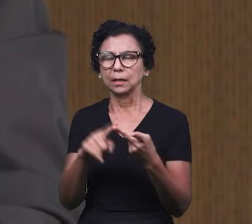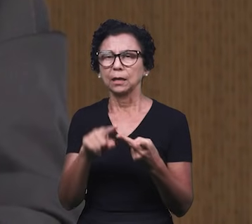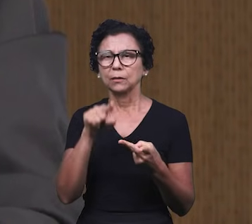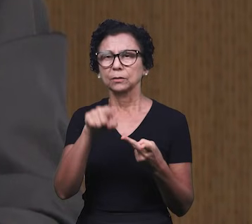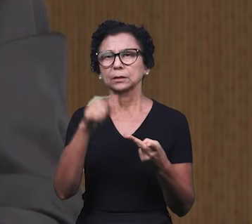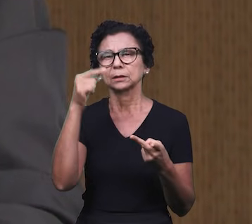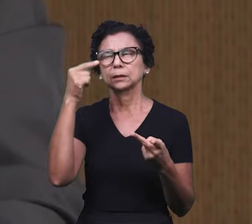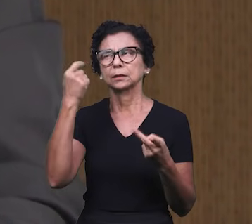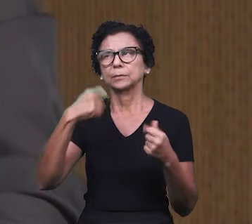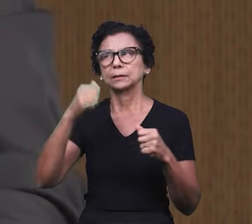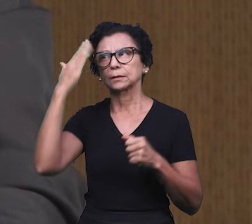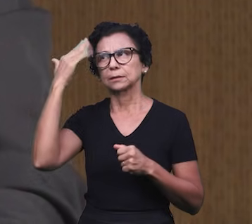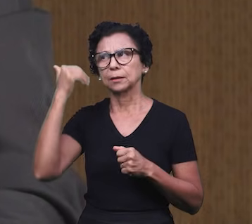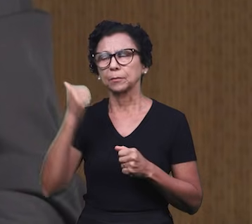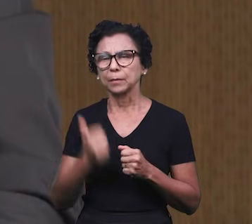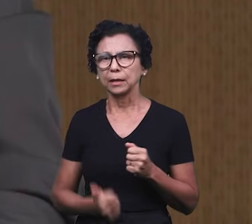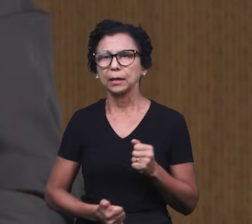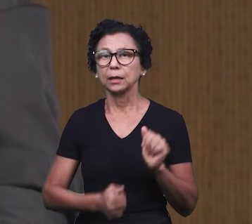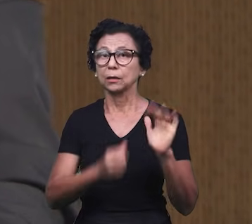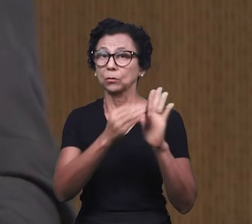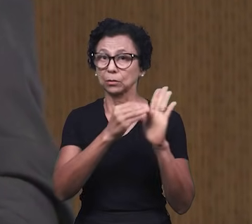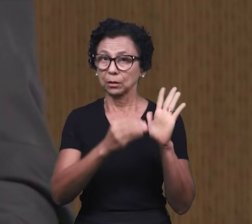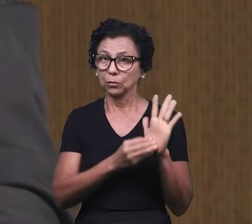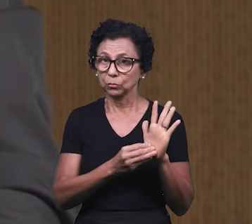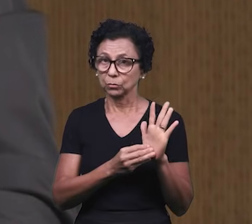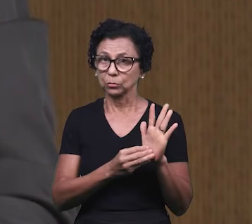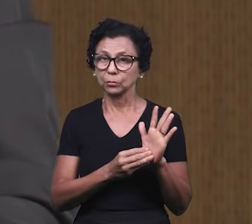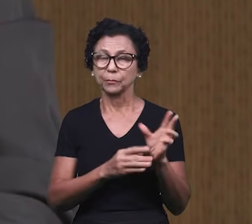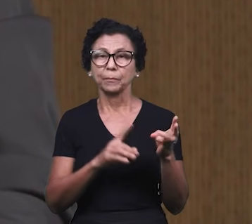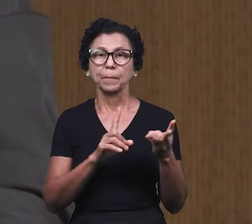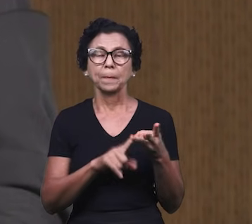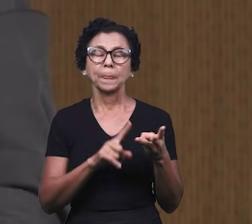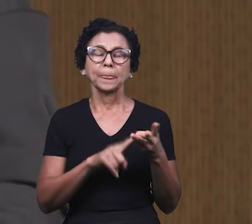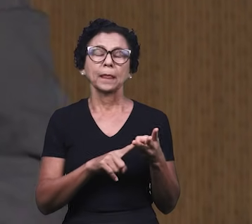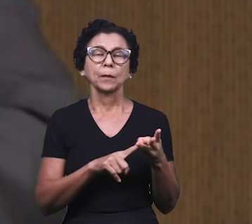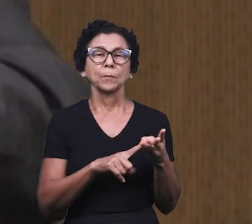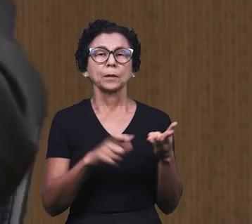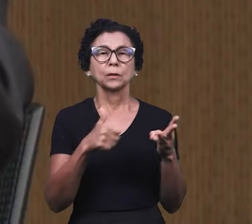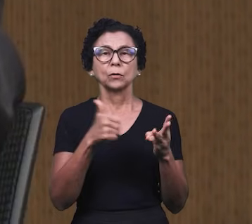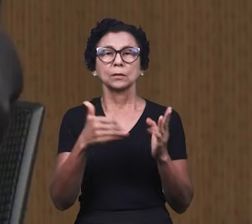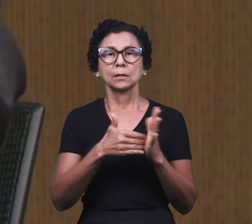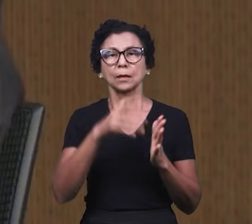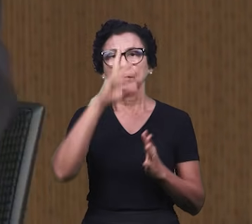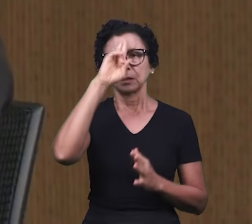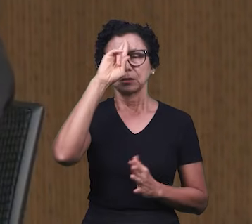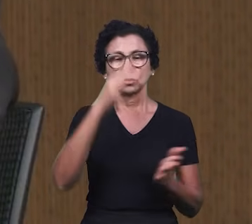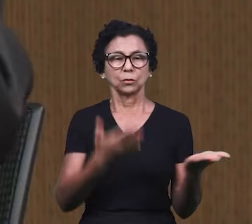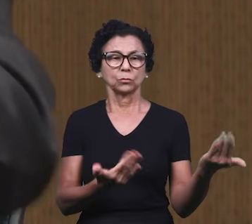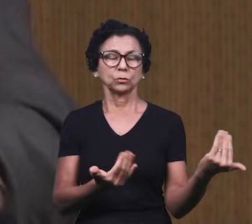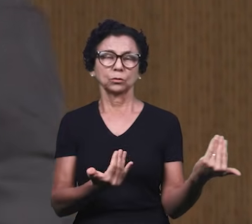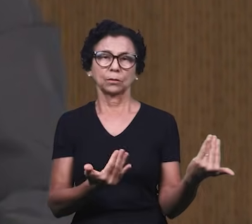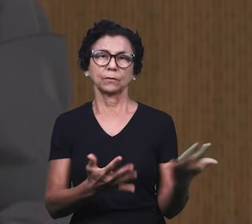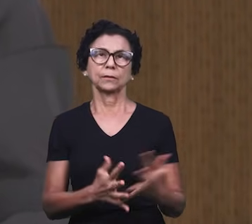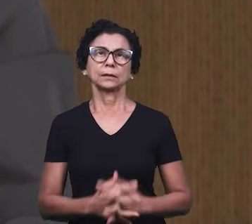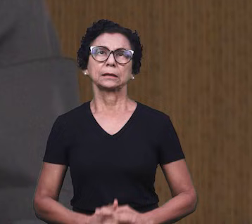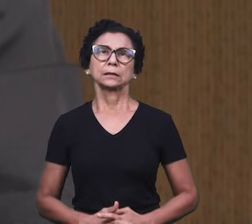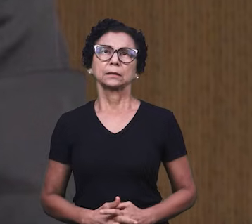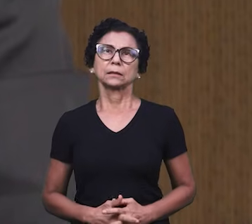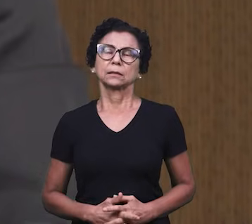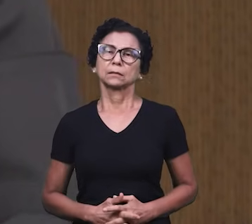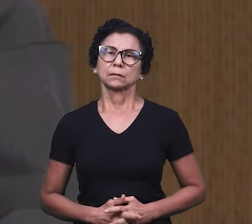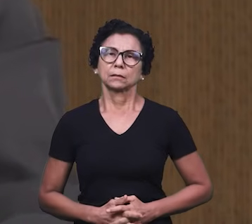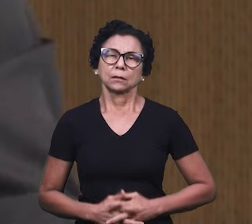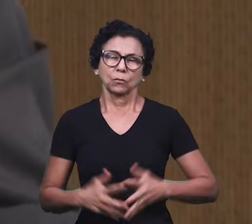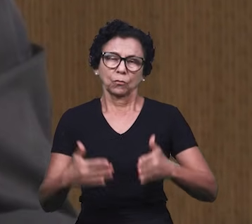saber. 11 horas ao meio-dia é para os jovens. Então, todo jovem vai respeitar isso. É um assunto